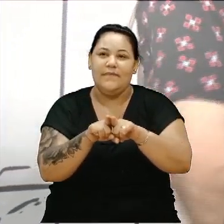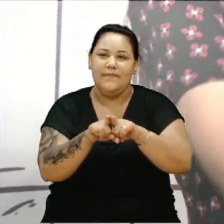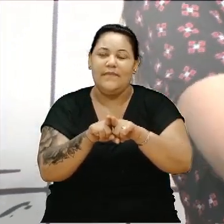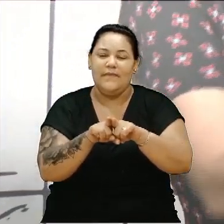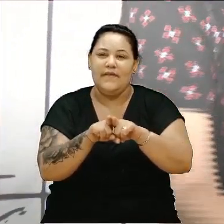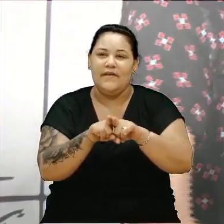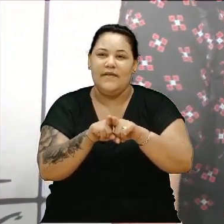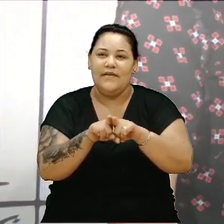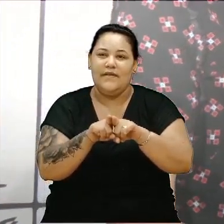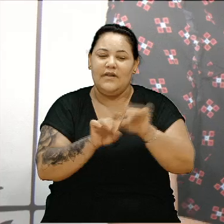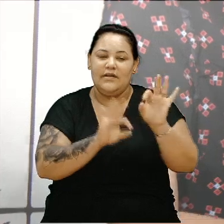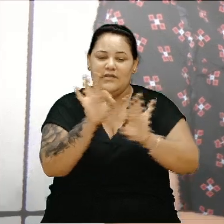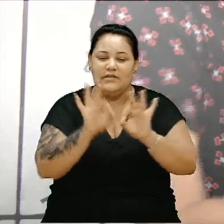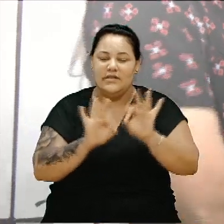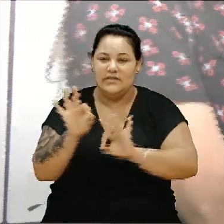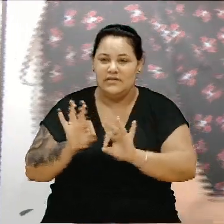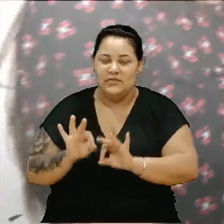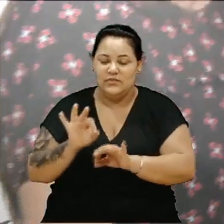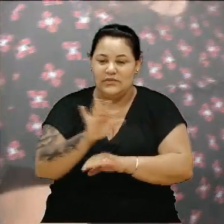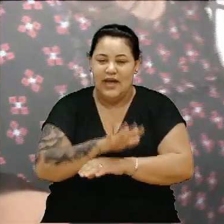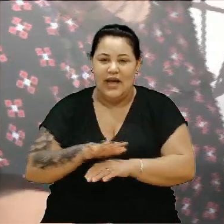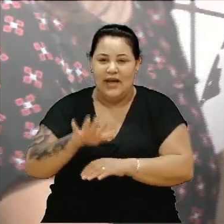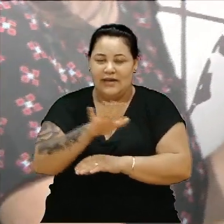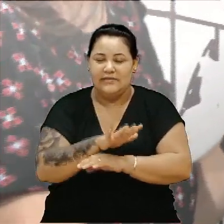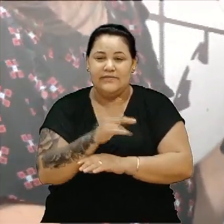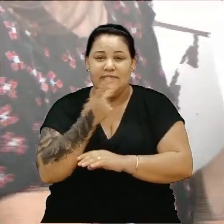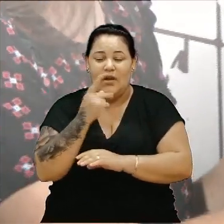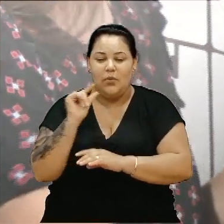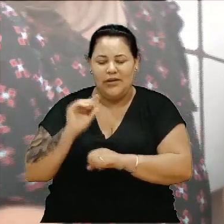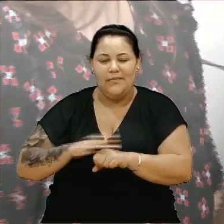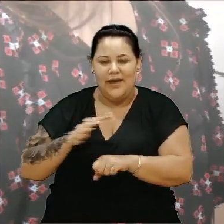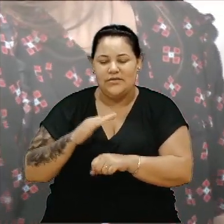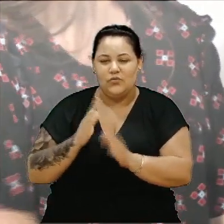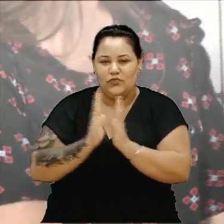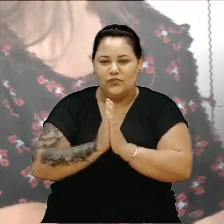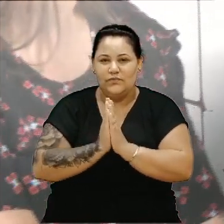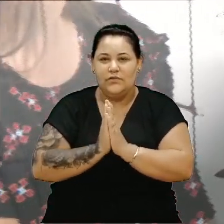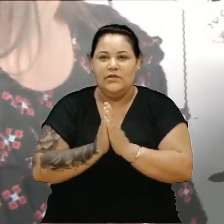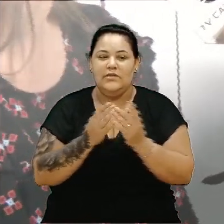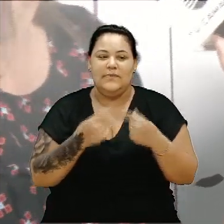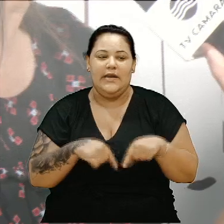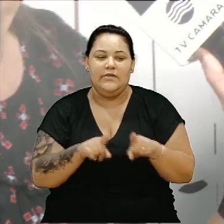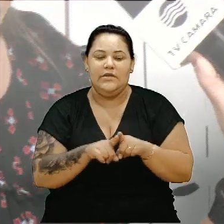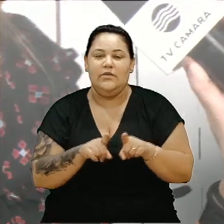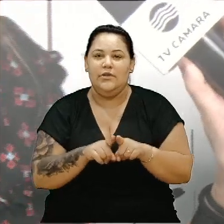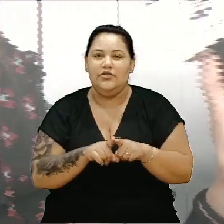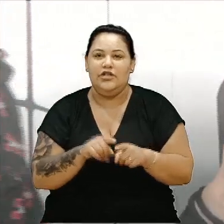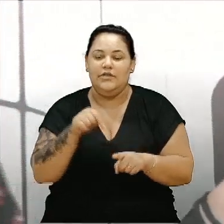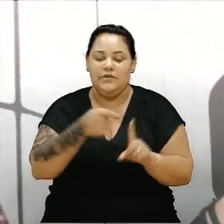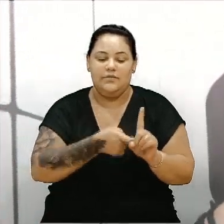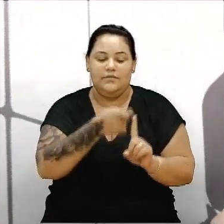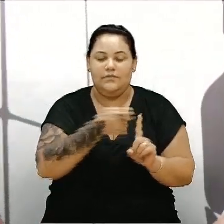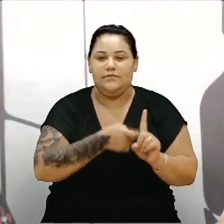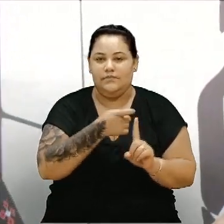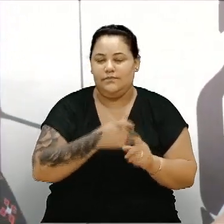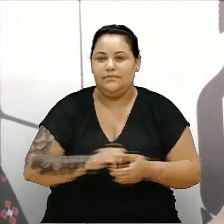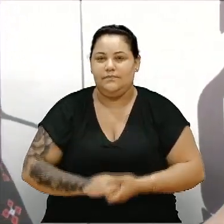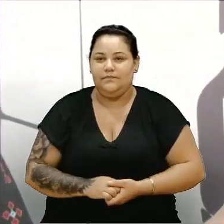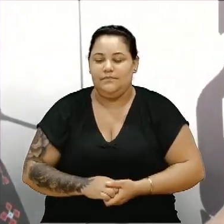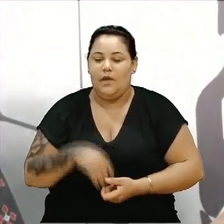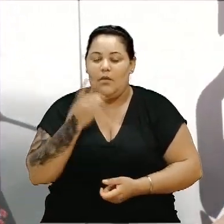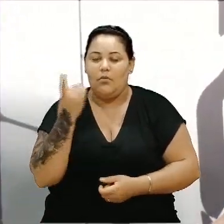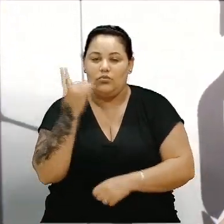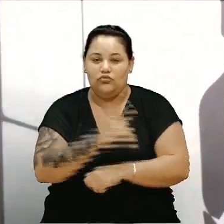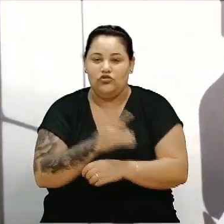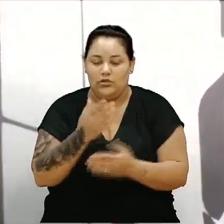melhoria, revitalização daquela área, né? Vamos falar um pouquinho mais sobre isso, sobre esse ano, esse mês, que foi de muito trabalho? Sim, bom dia